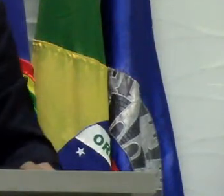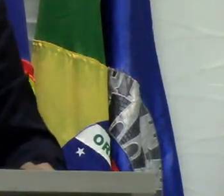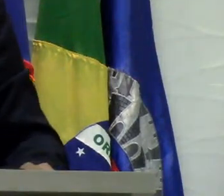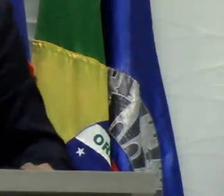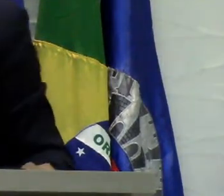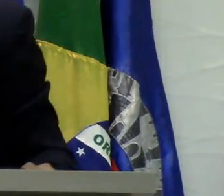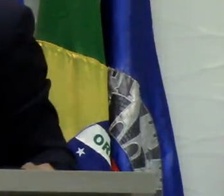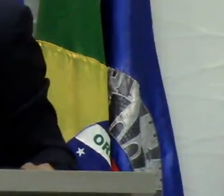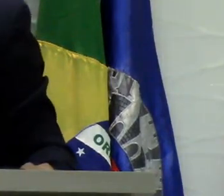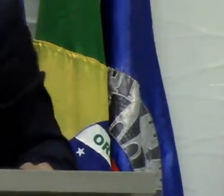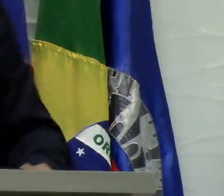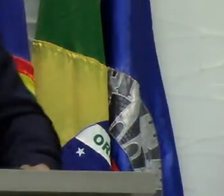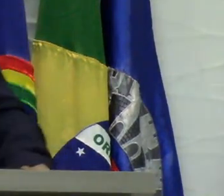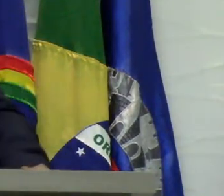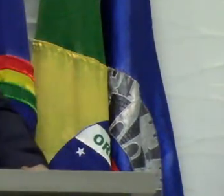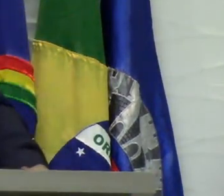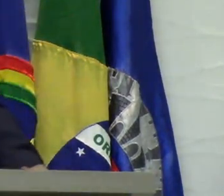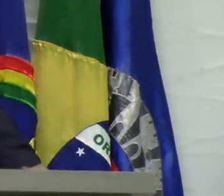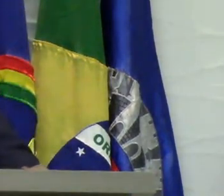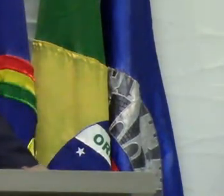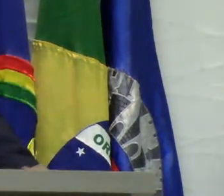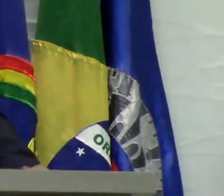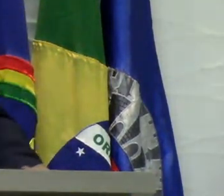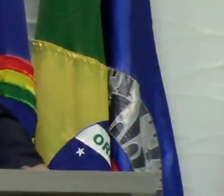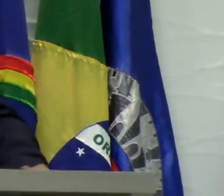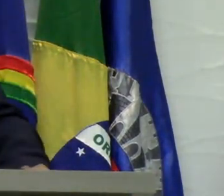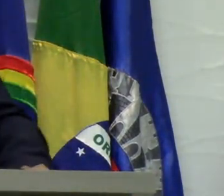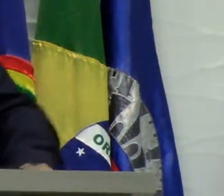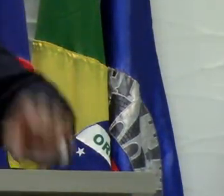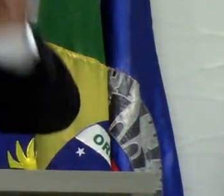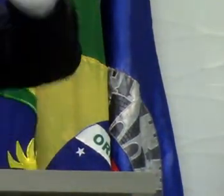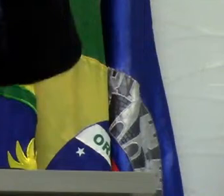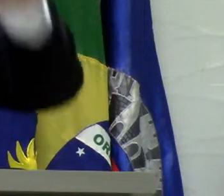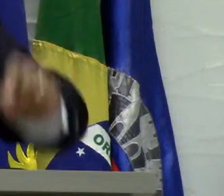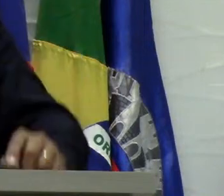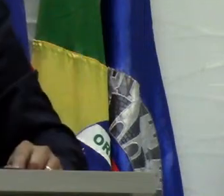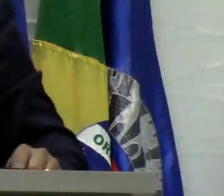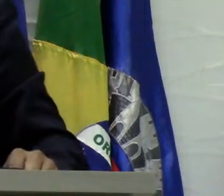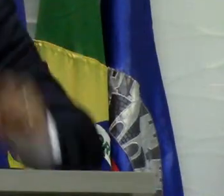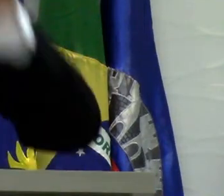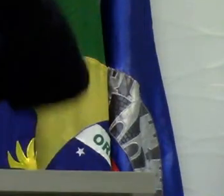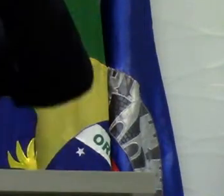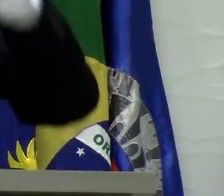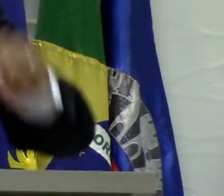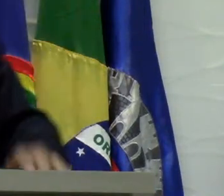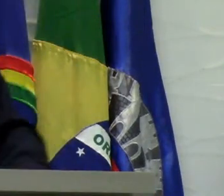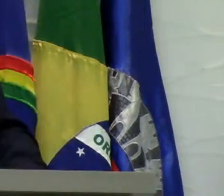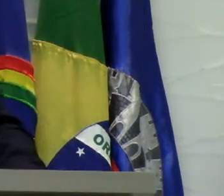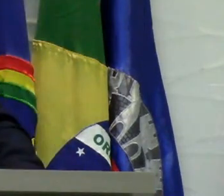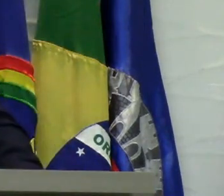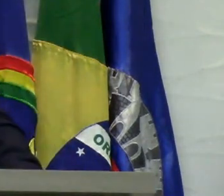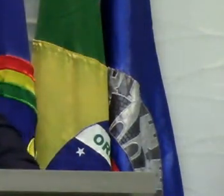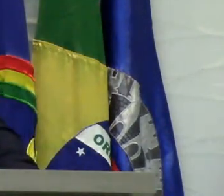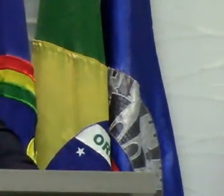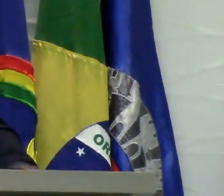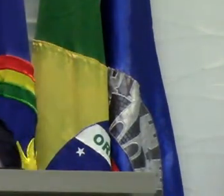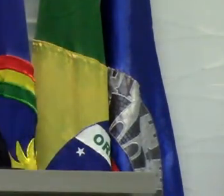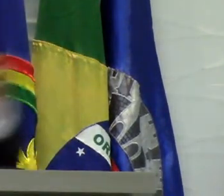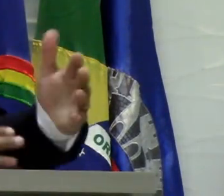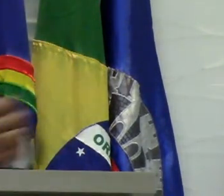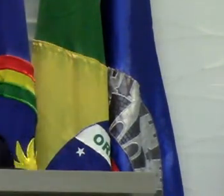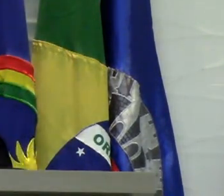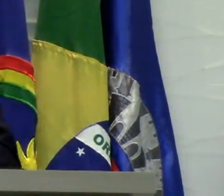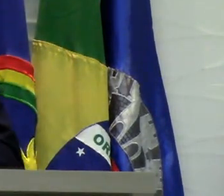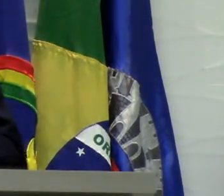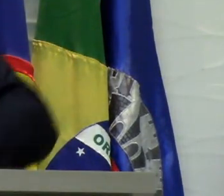ficava jogado jogado lá porque não tinha uma casa de apoio uma vez eu precisei deixar uma pessoa numa casa de apoio que